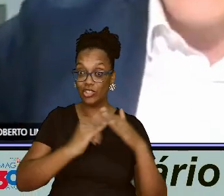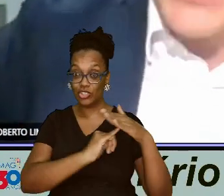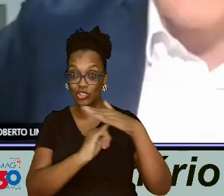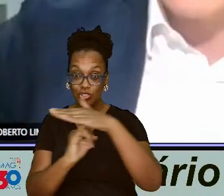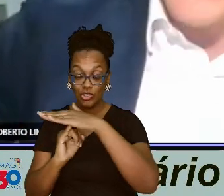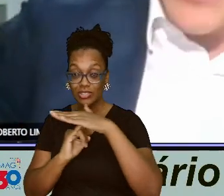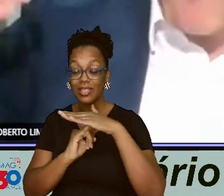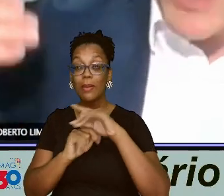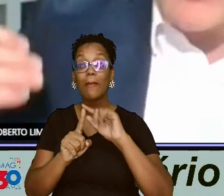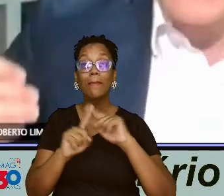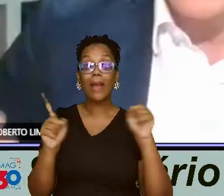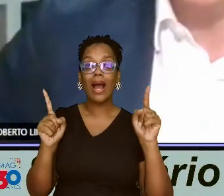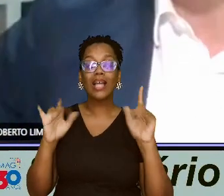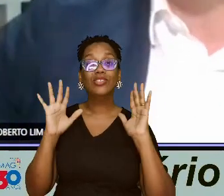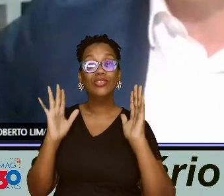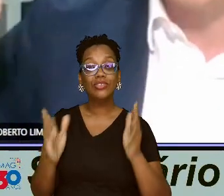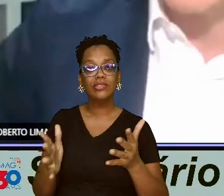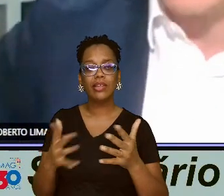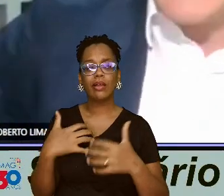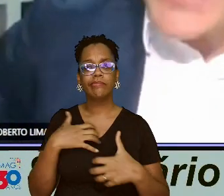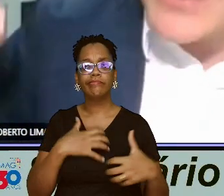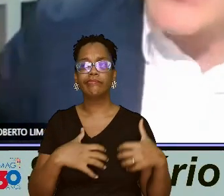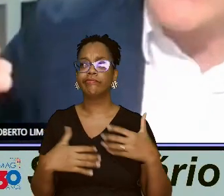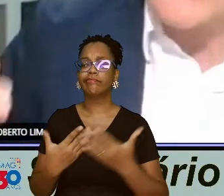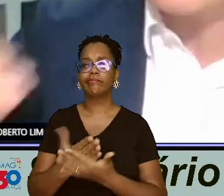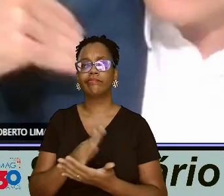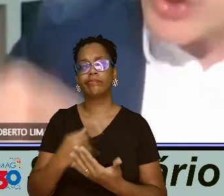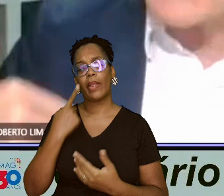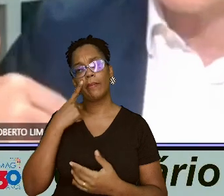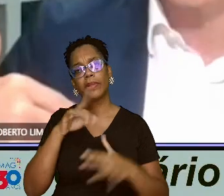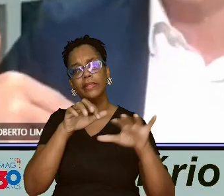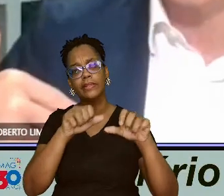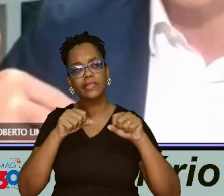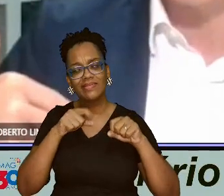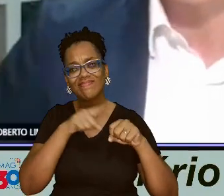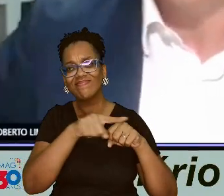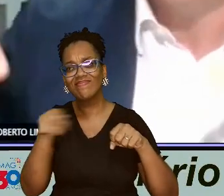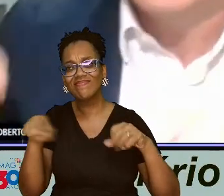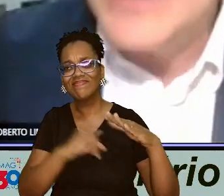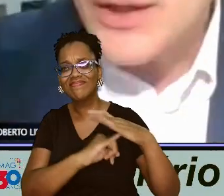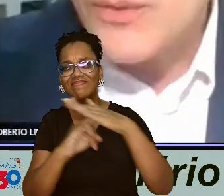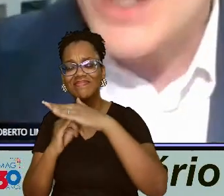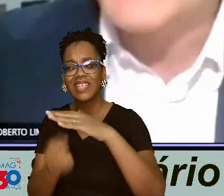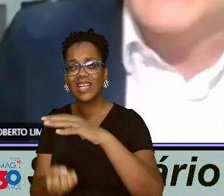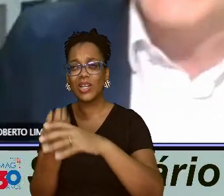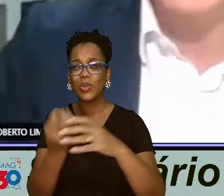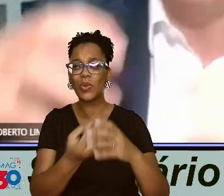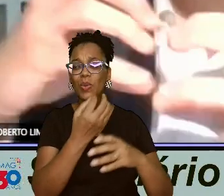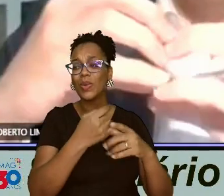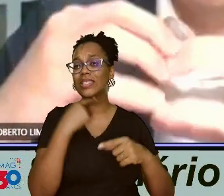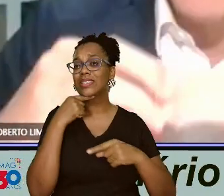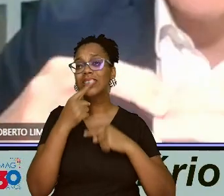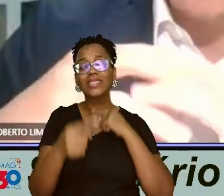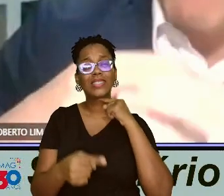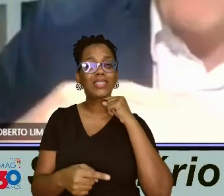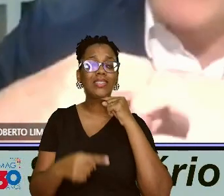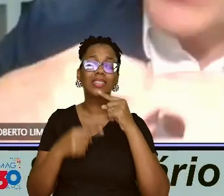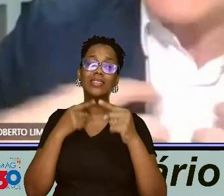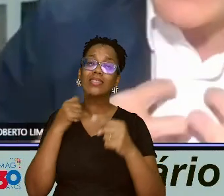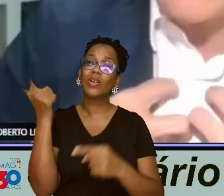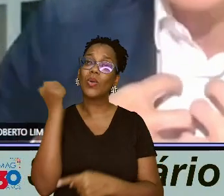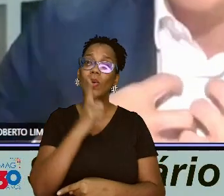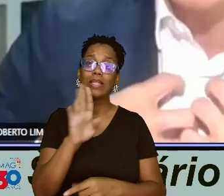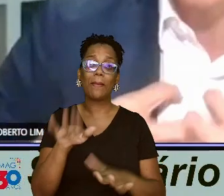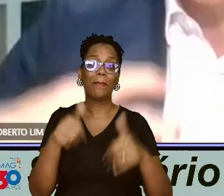criamos instituições, mas chegamos ao mal-estar de verificar que essas instituições que nós mesmos criamos não atingem o bem